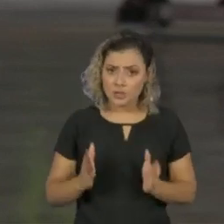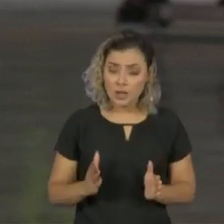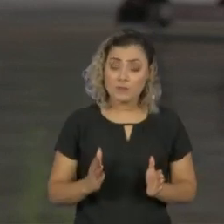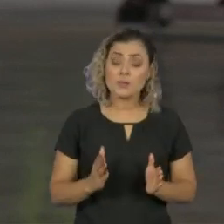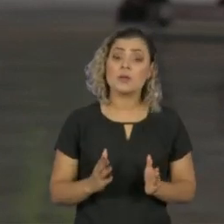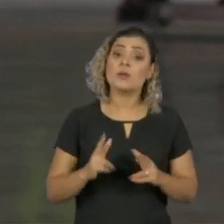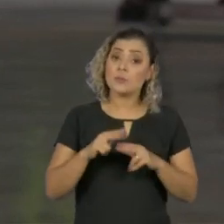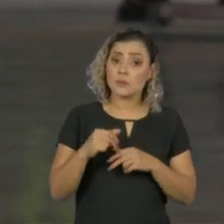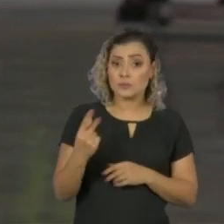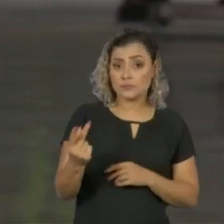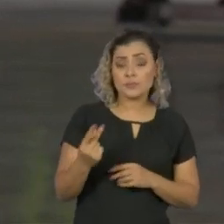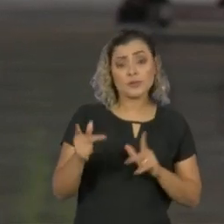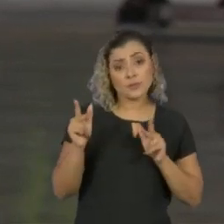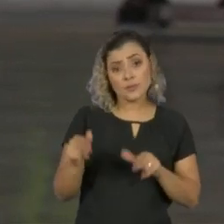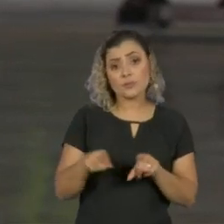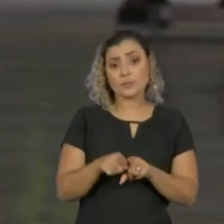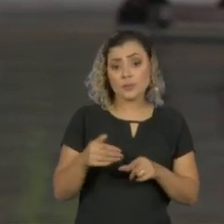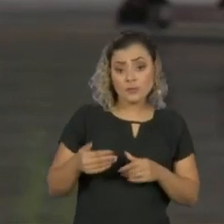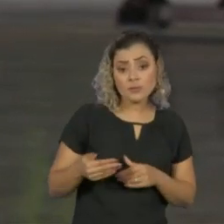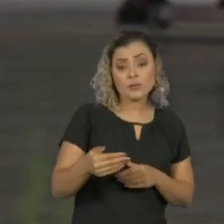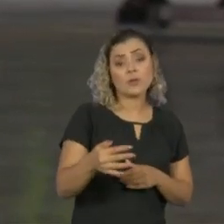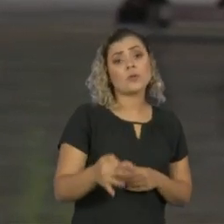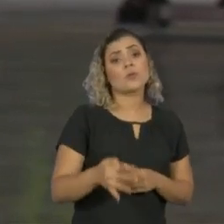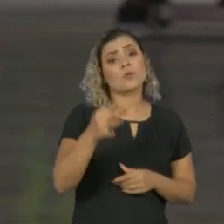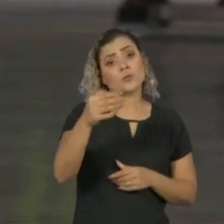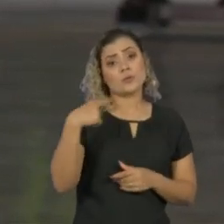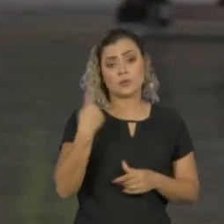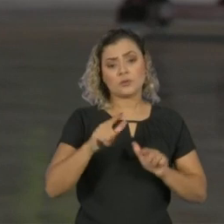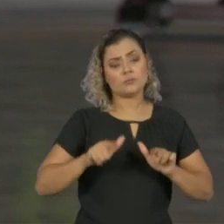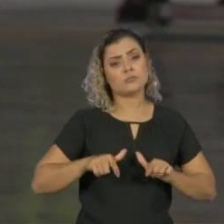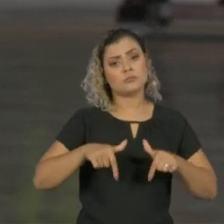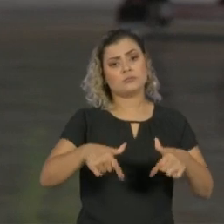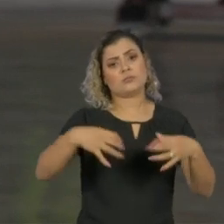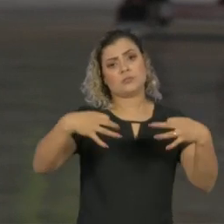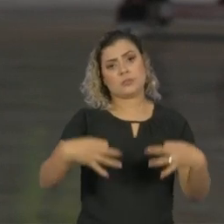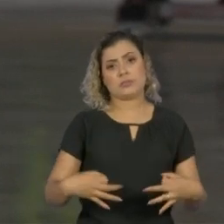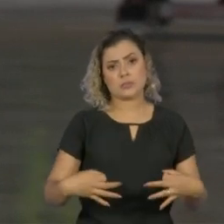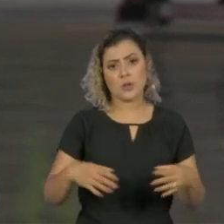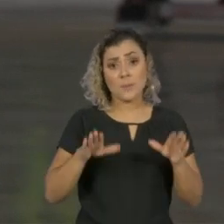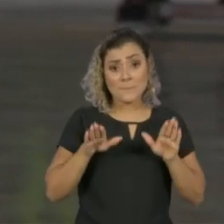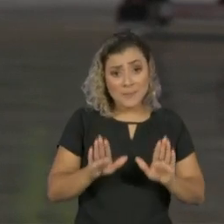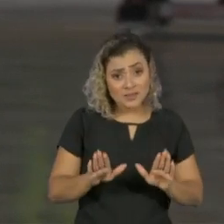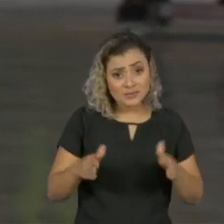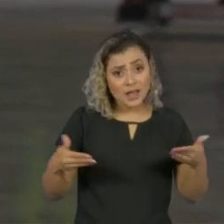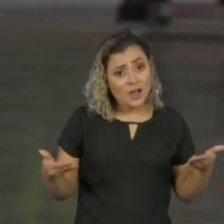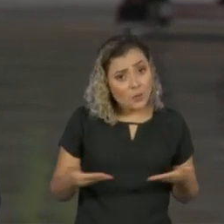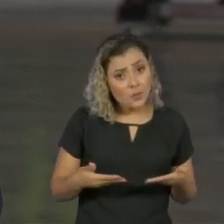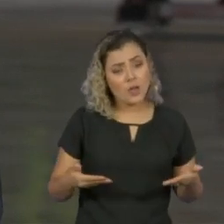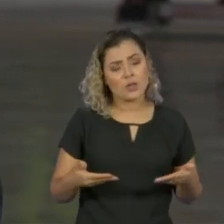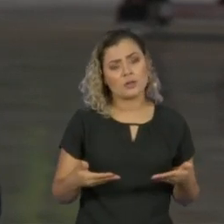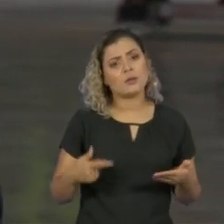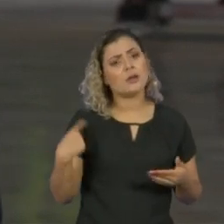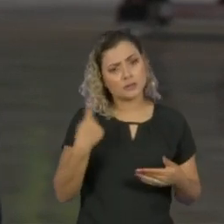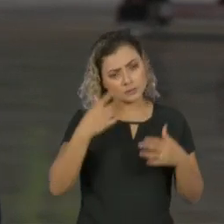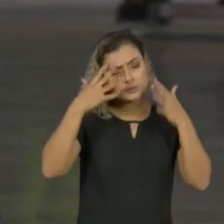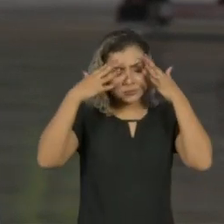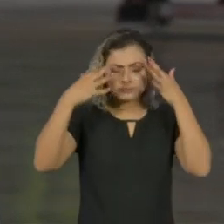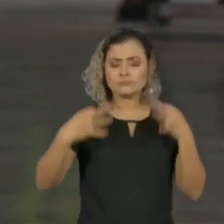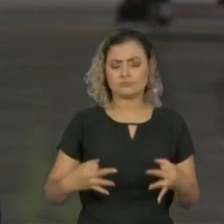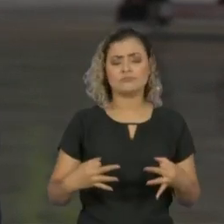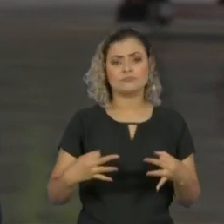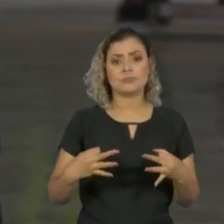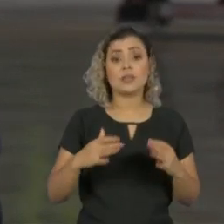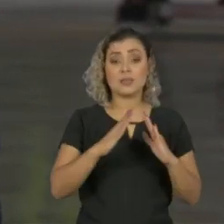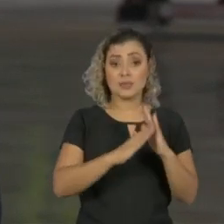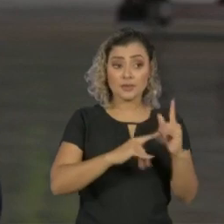ele mesmo mencionou, mais na frente a gente toma outras medidas mais drásticas. Mas a gente tem certeza que as